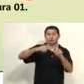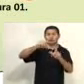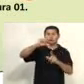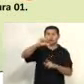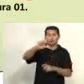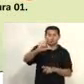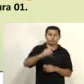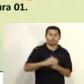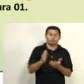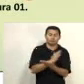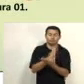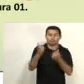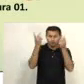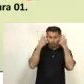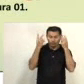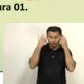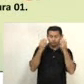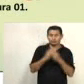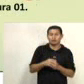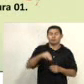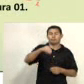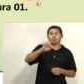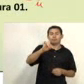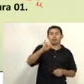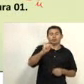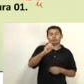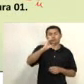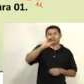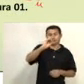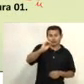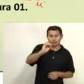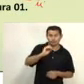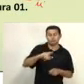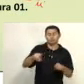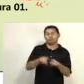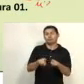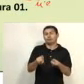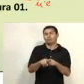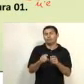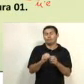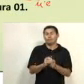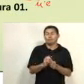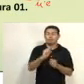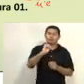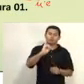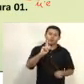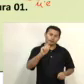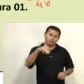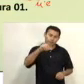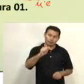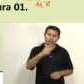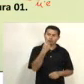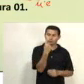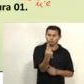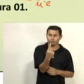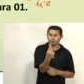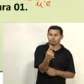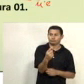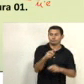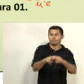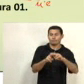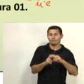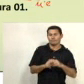de distribuição normal, média 0 e sigma, tá? 1.